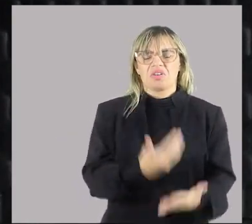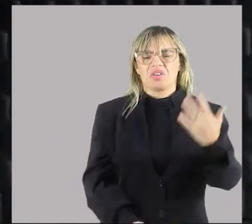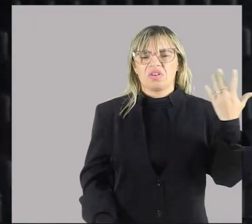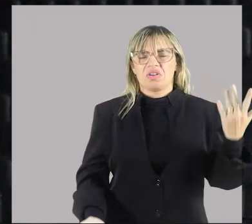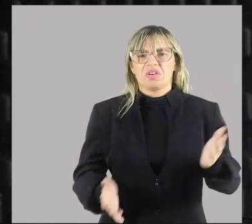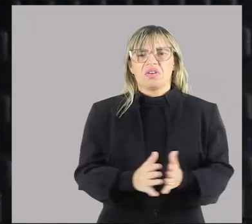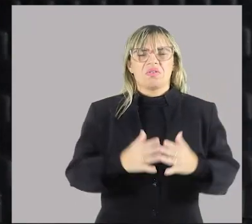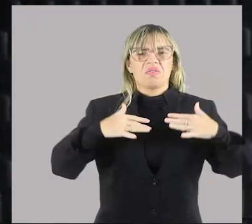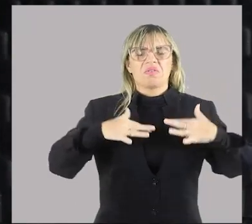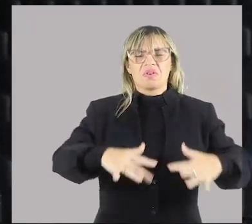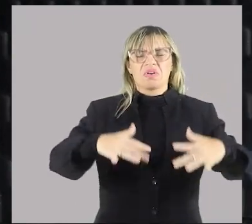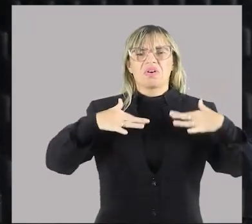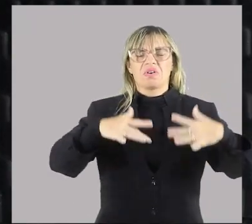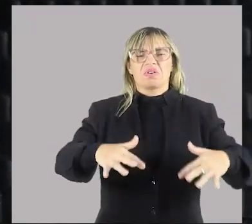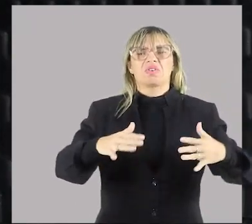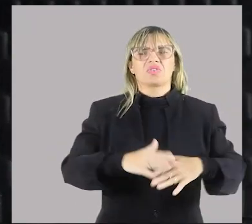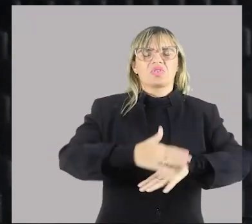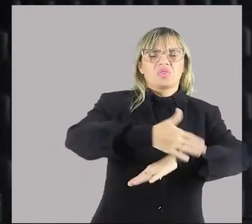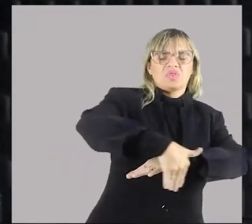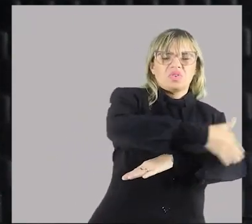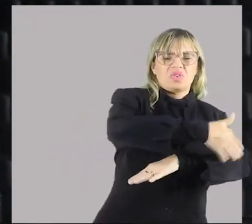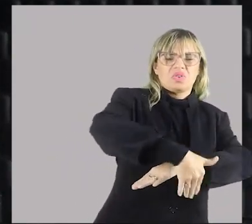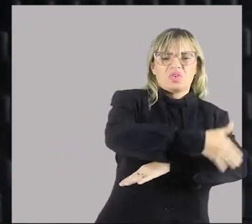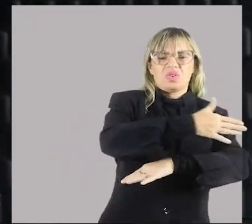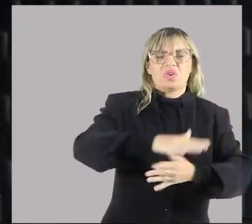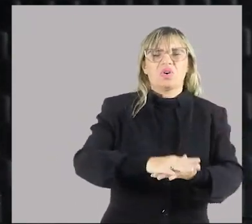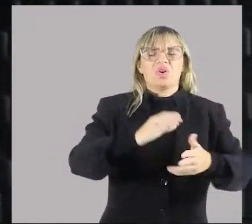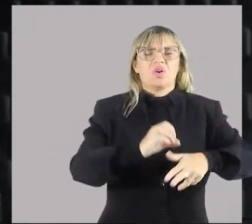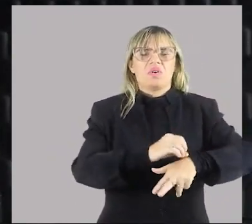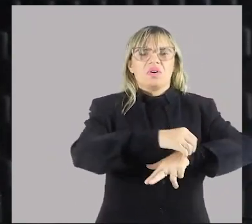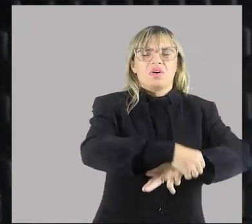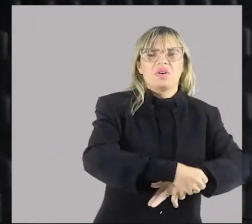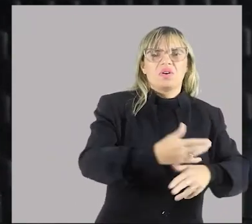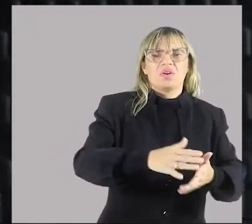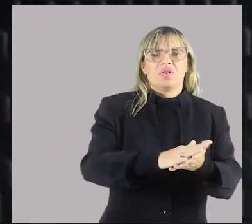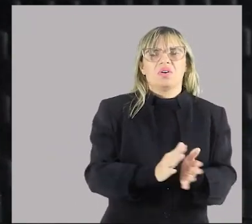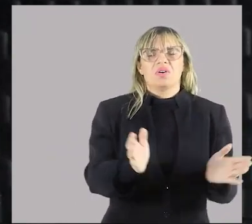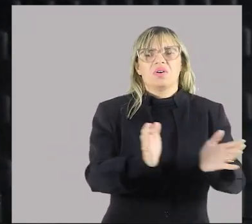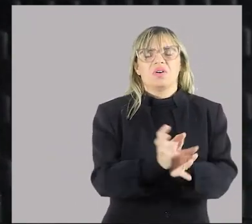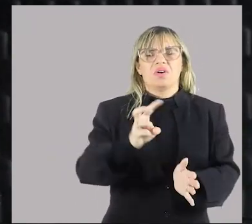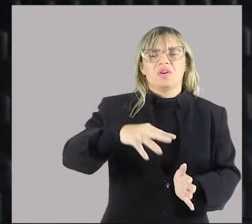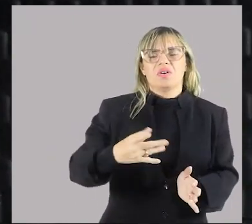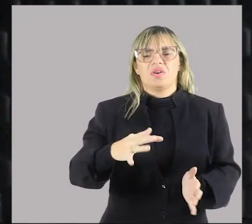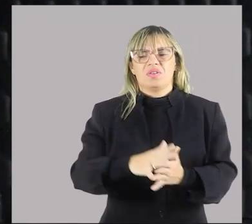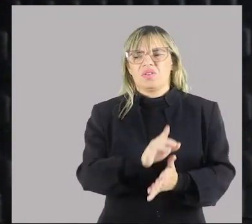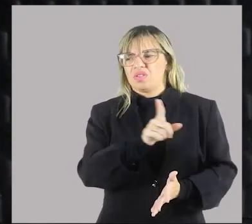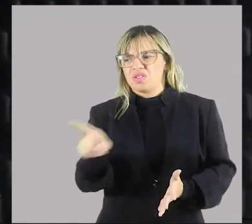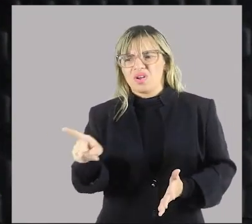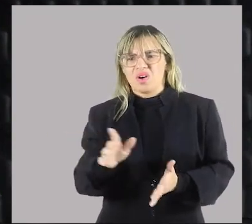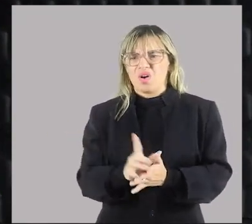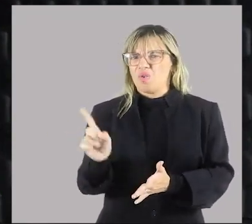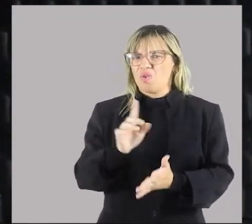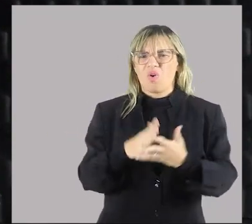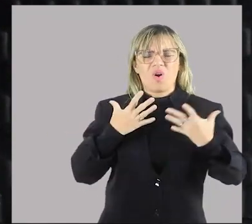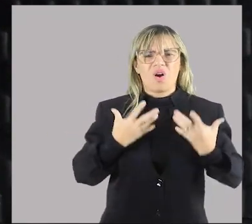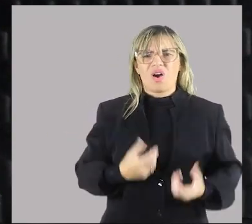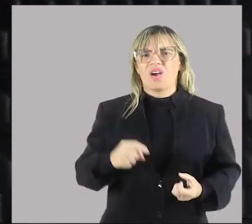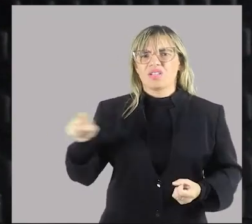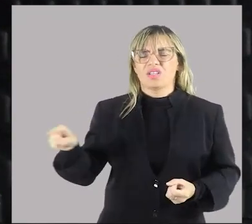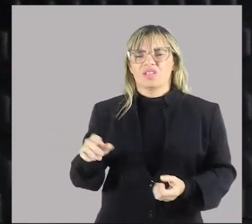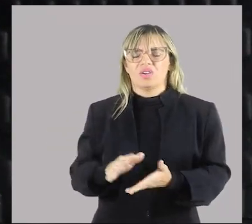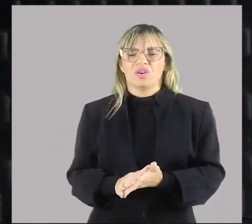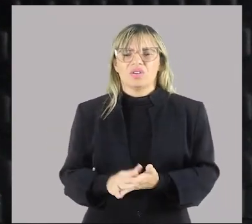classe média, se manifestam contra a vitória do candidato paulista. E isso